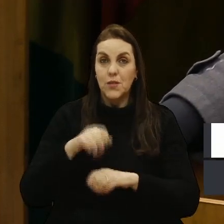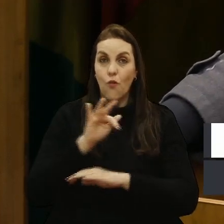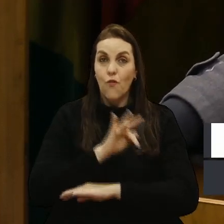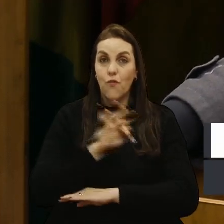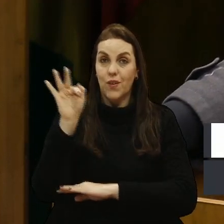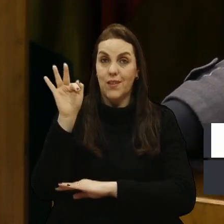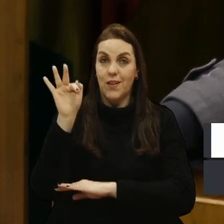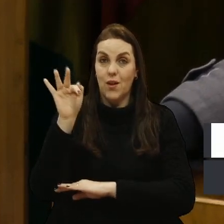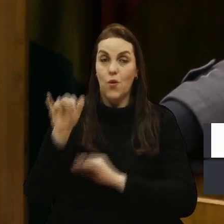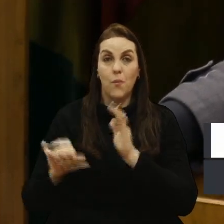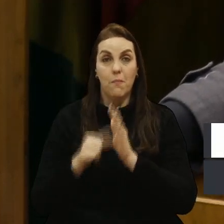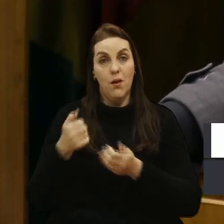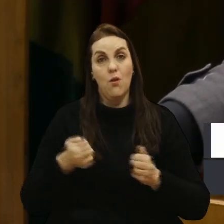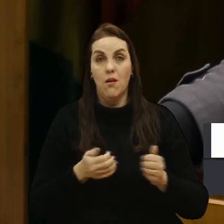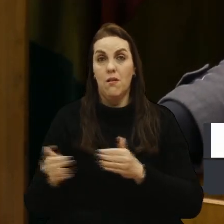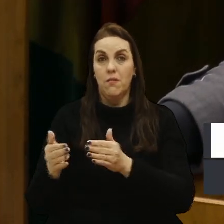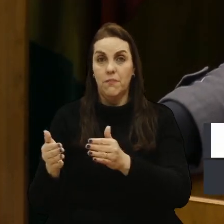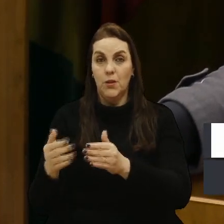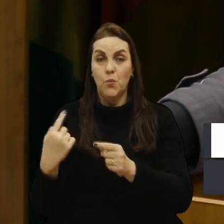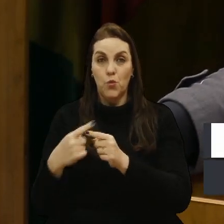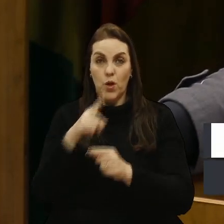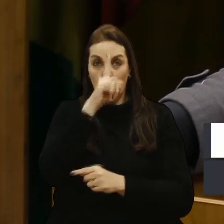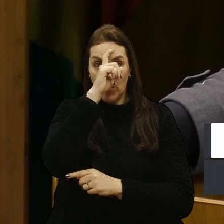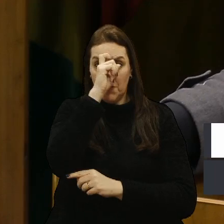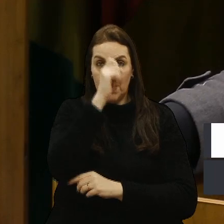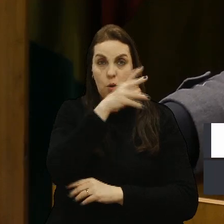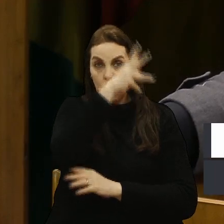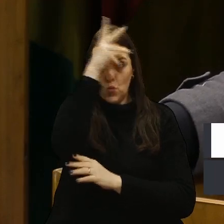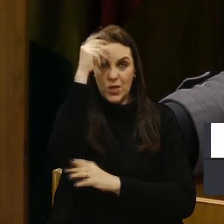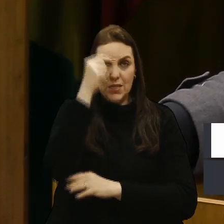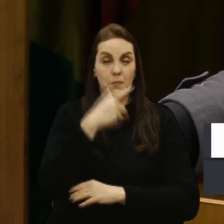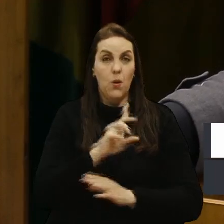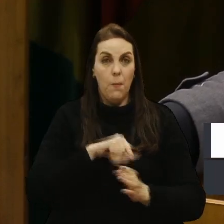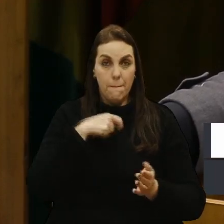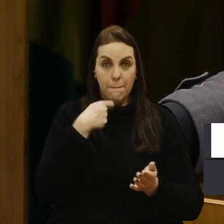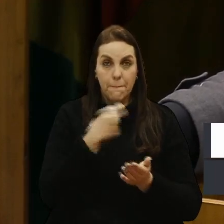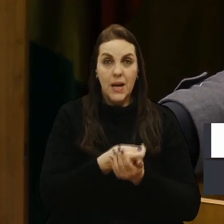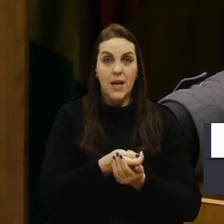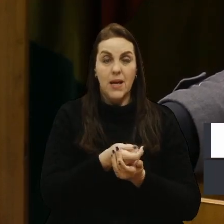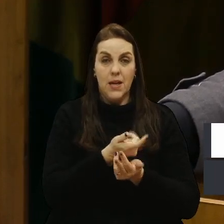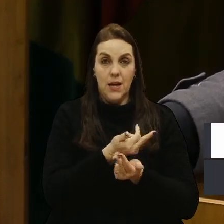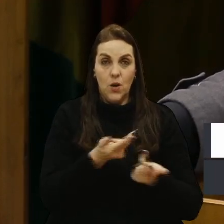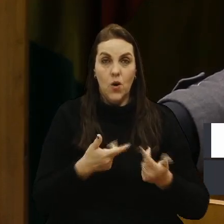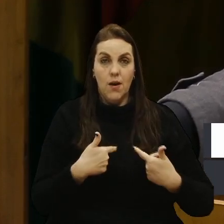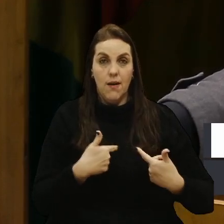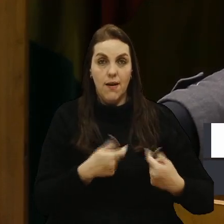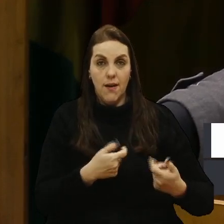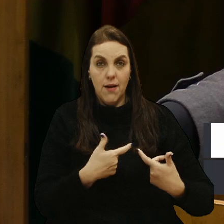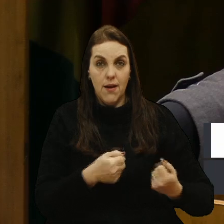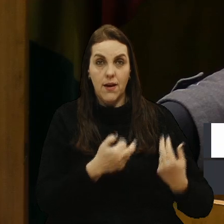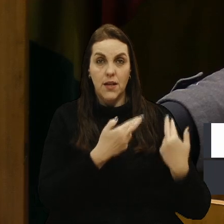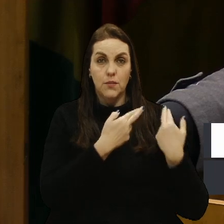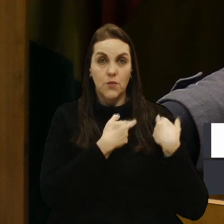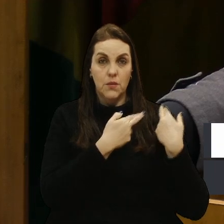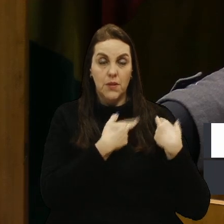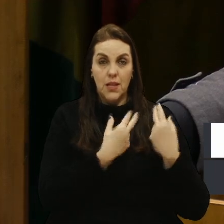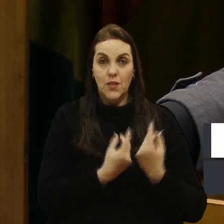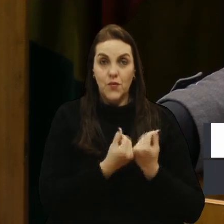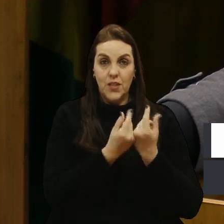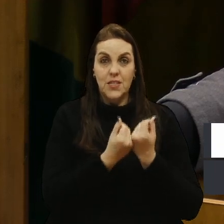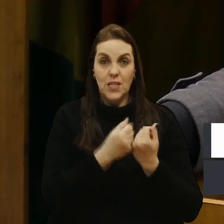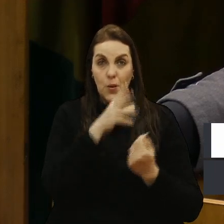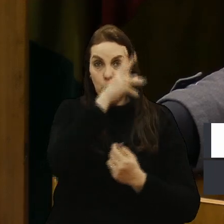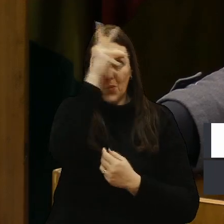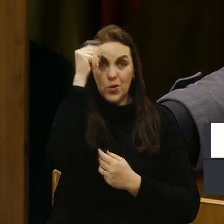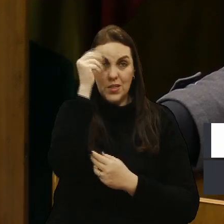Porque nós temos um hospital municipal onde o custeio, o pagamento, onde a responsabilidade financeira seja do município, nós já estamos